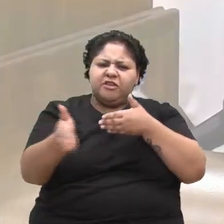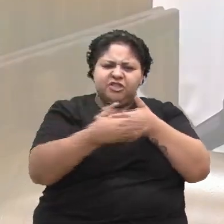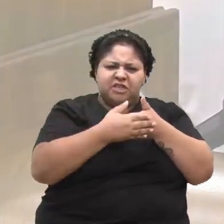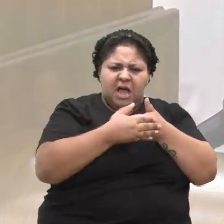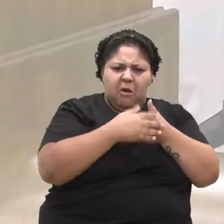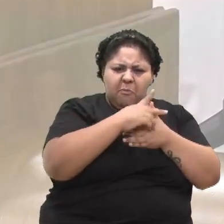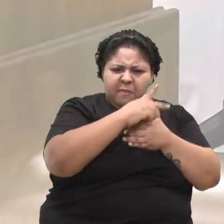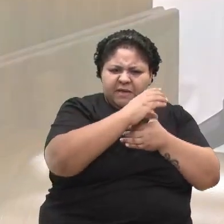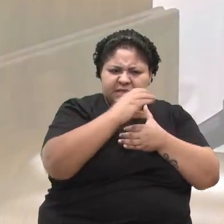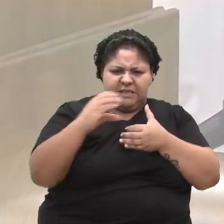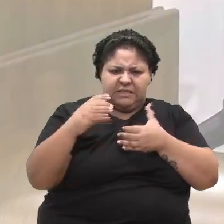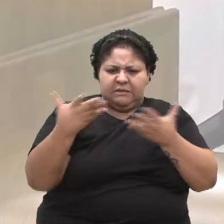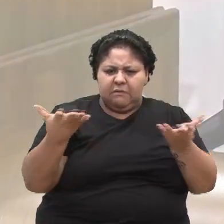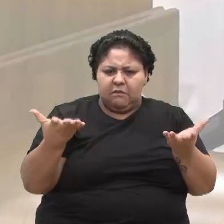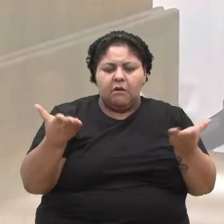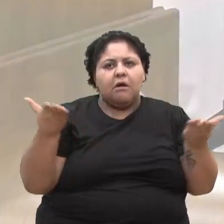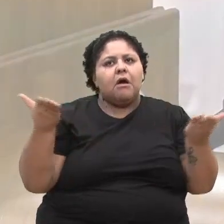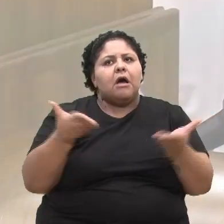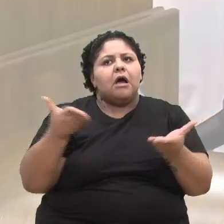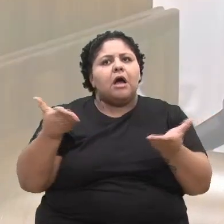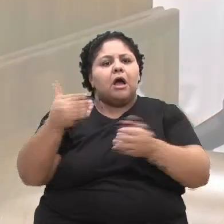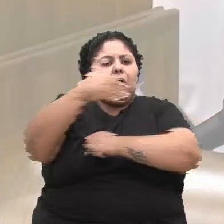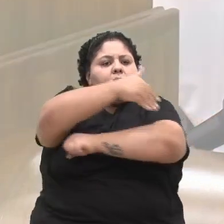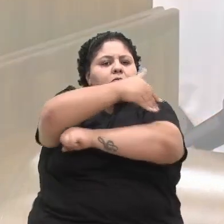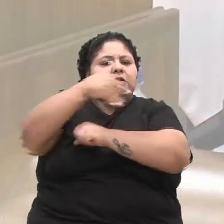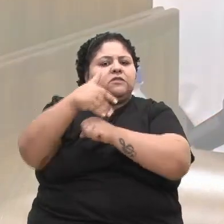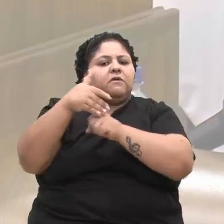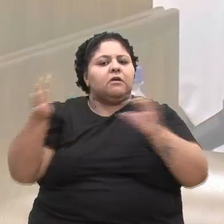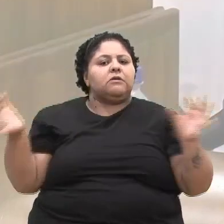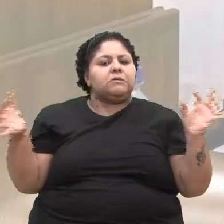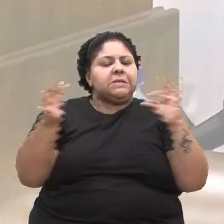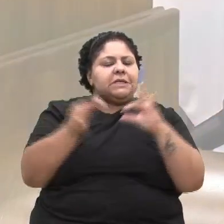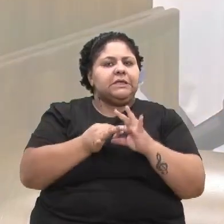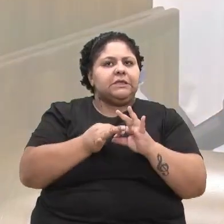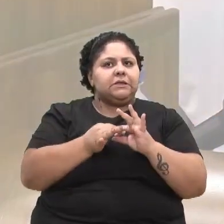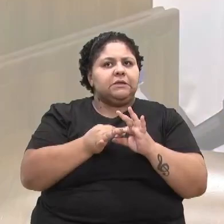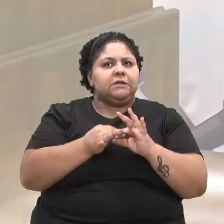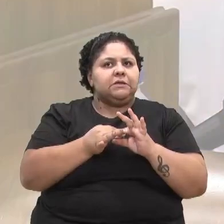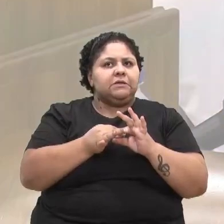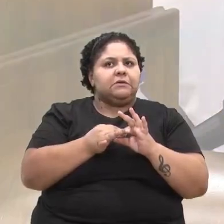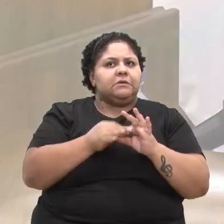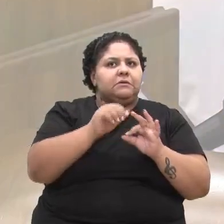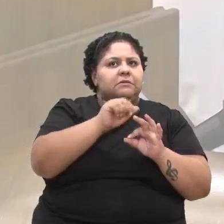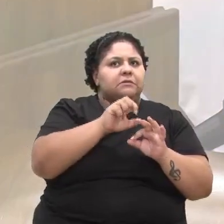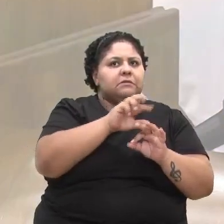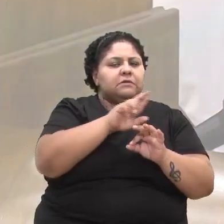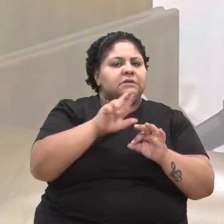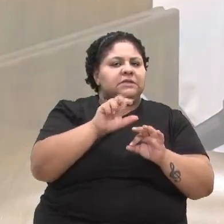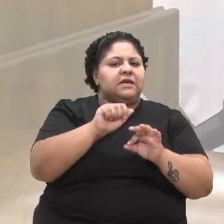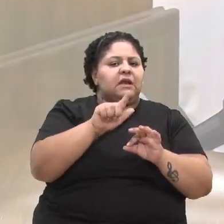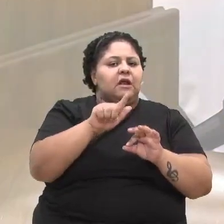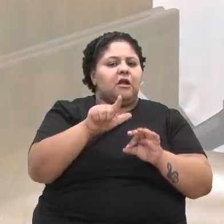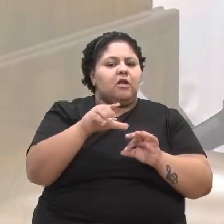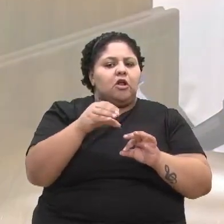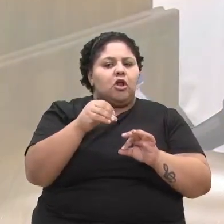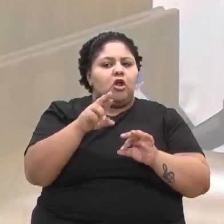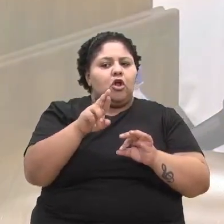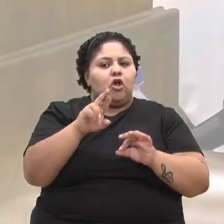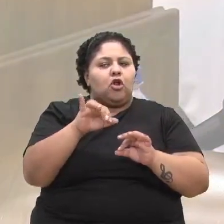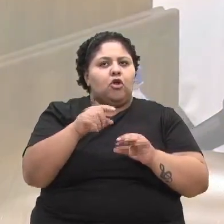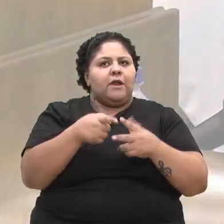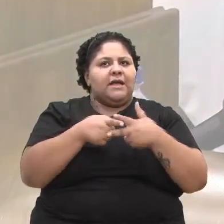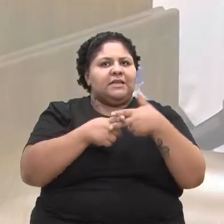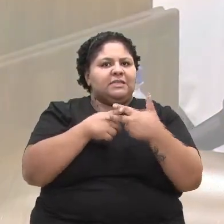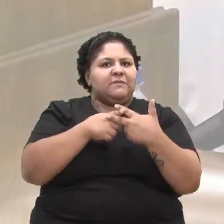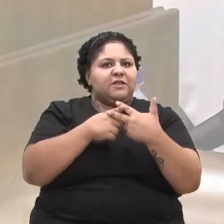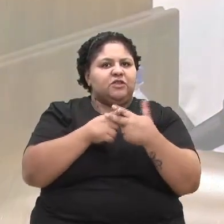ó, o asfalto que liga ali a Cerro da Glória, está aí as manutenções, está vindo o financiamento para essa casa,